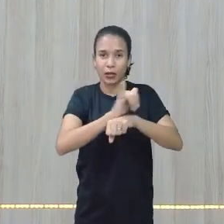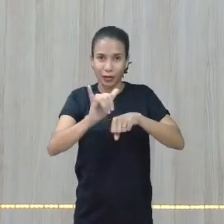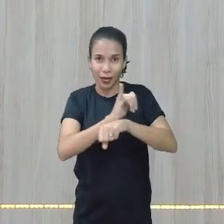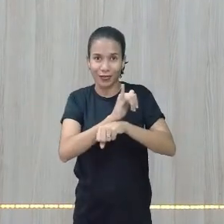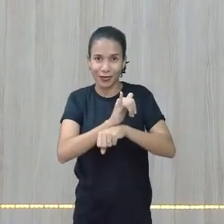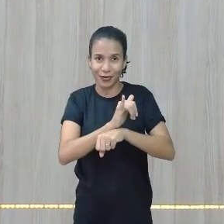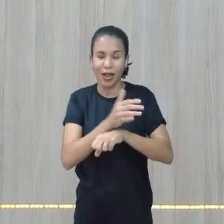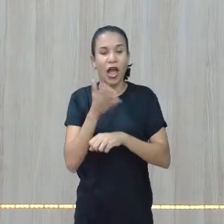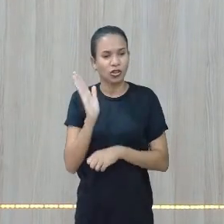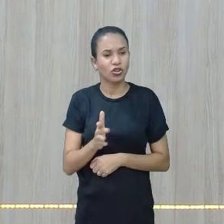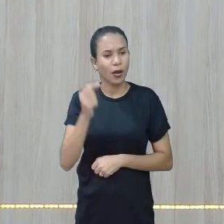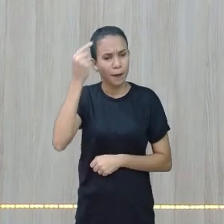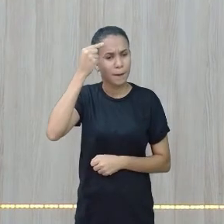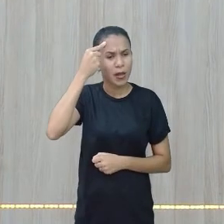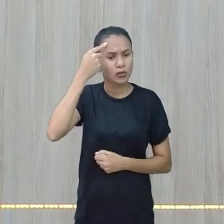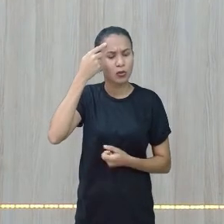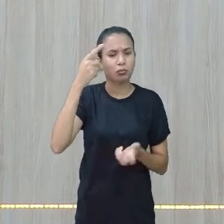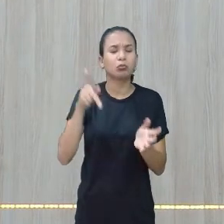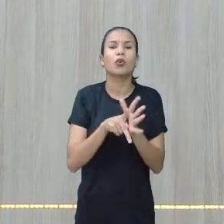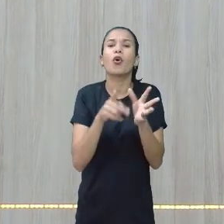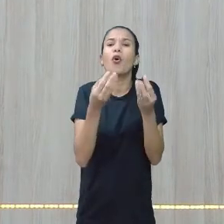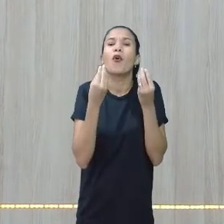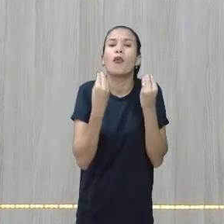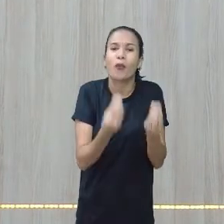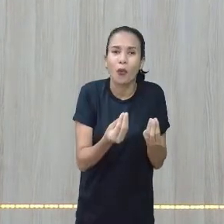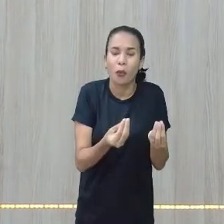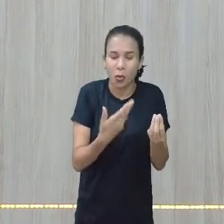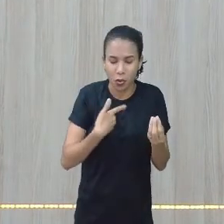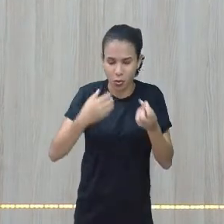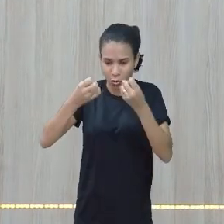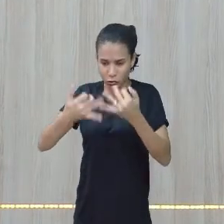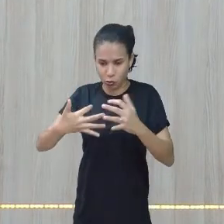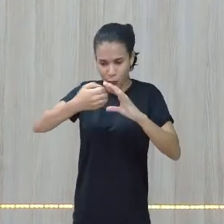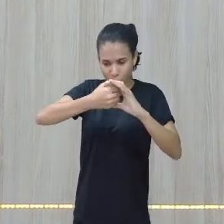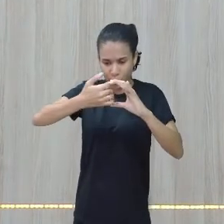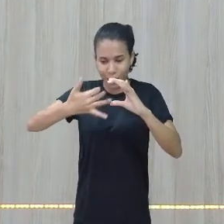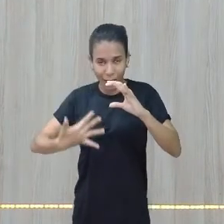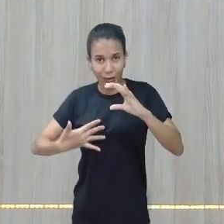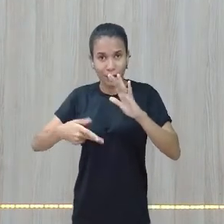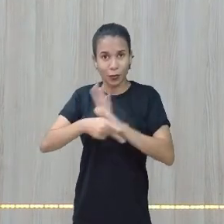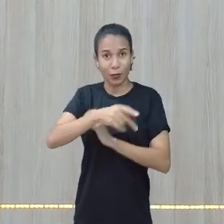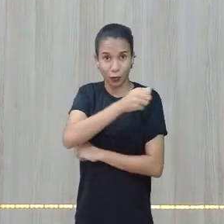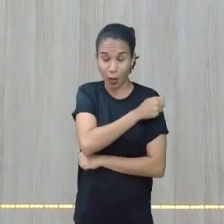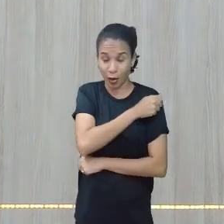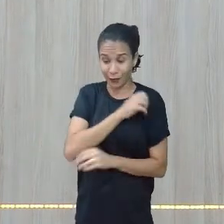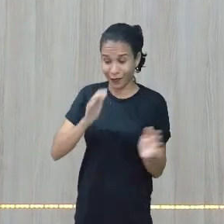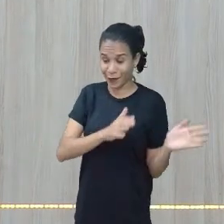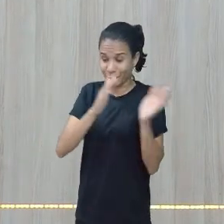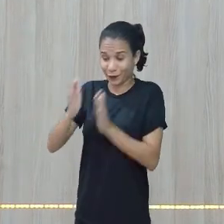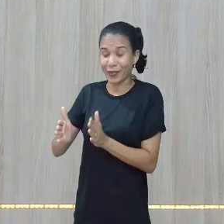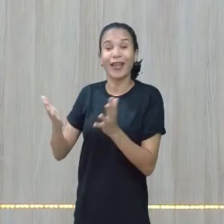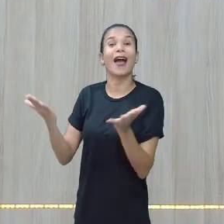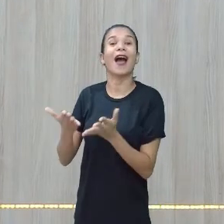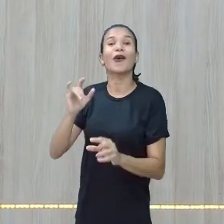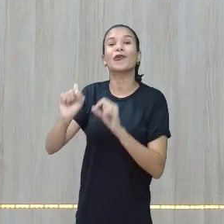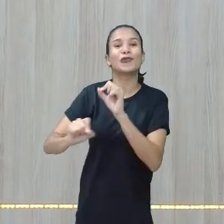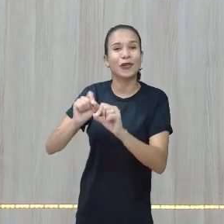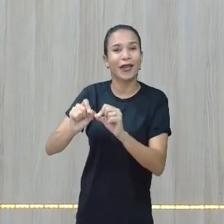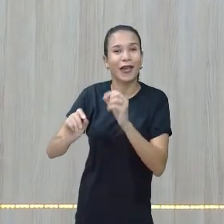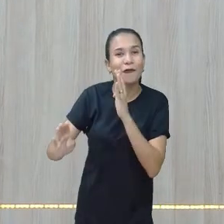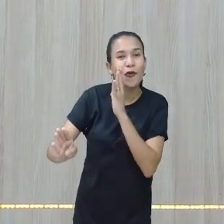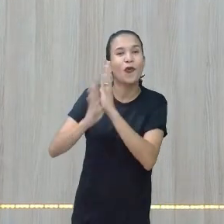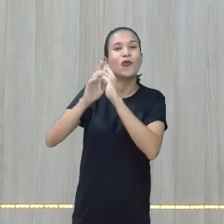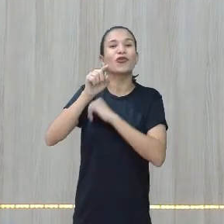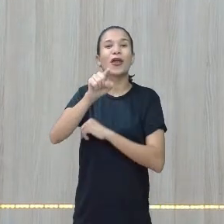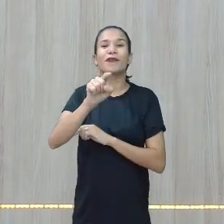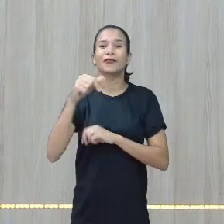pensou nas possibilidades de intervenção, a gente falou das características desse estudante, mas agora, no nosso próximo encontro, eu espero